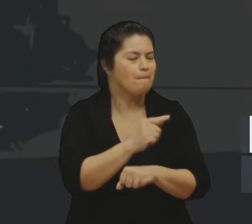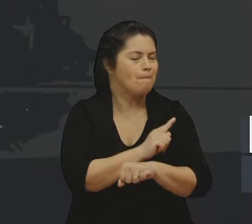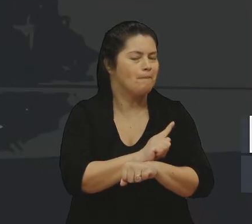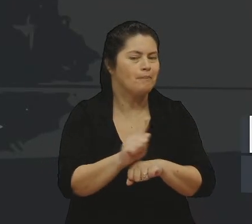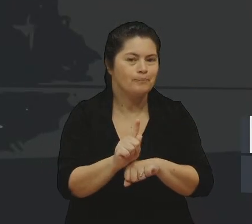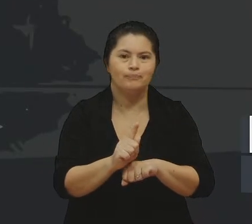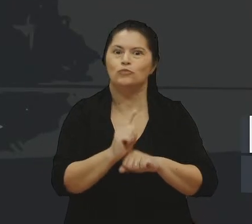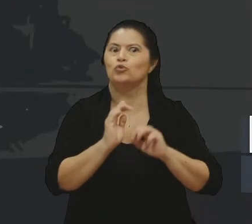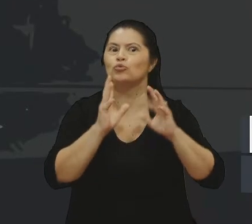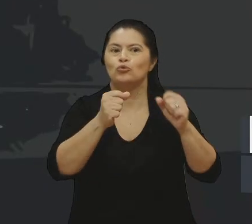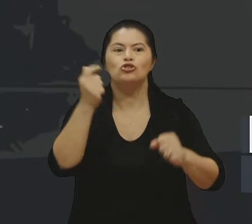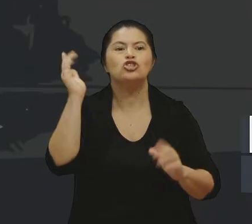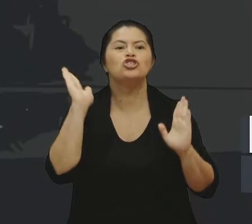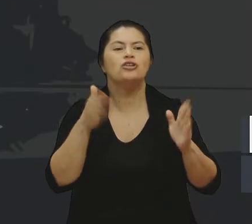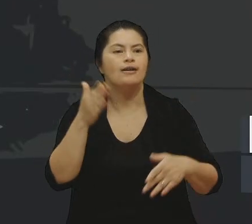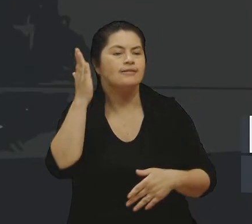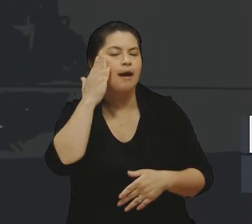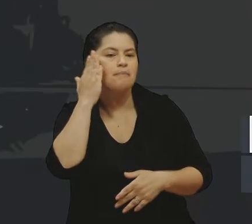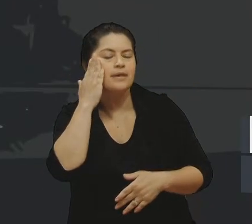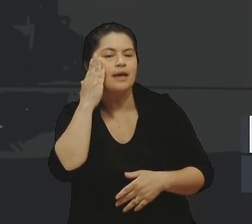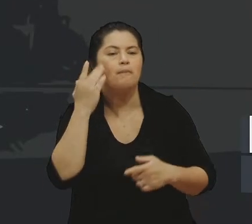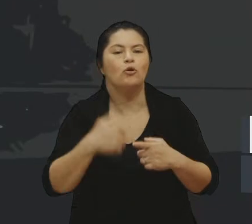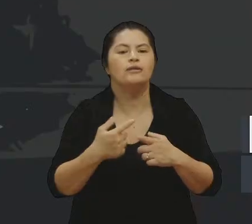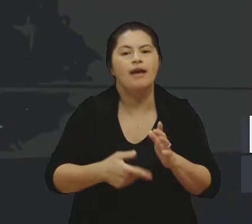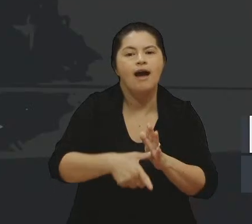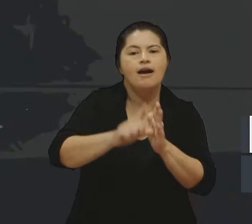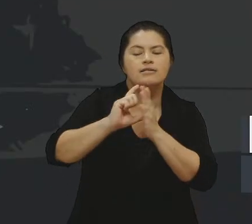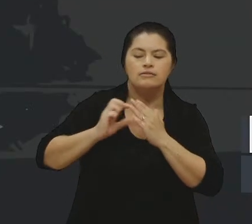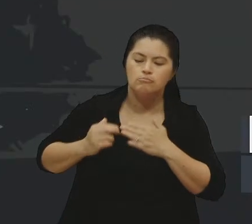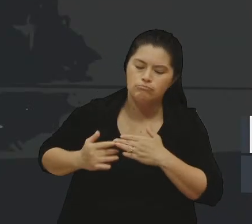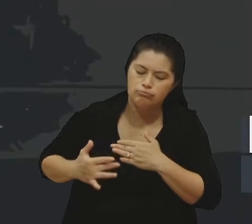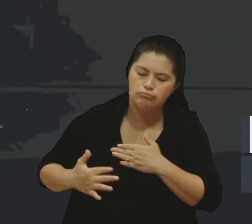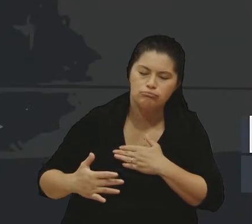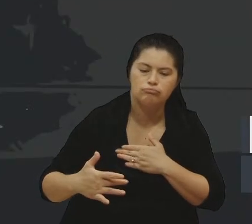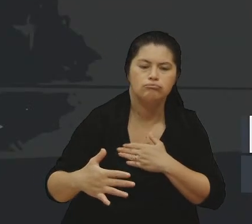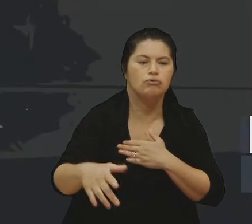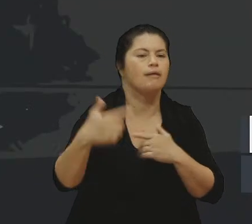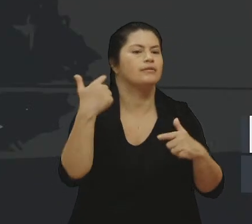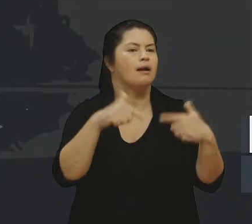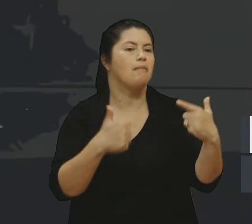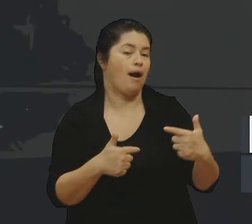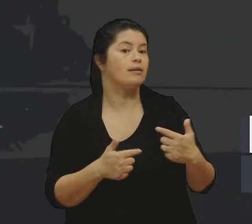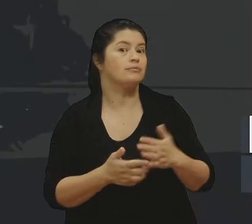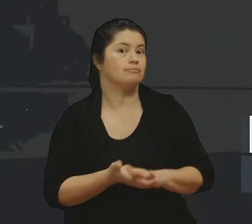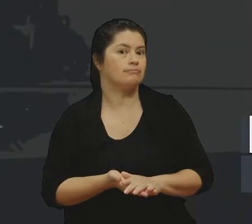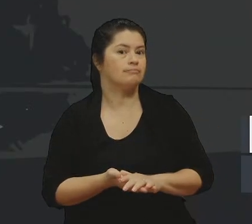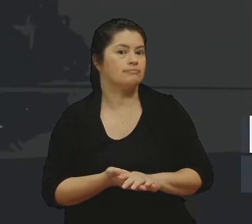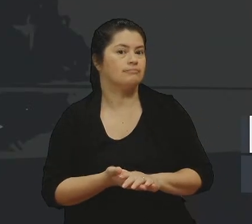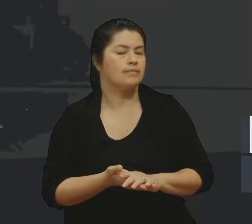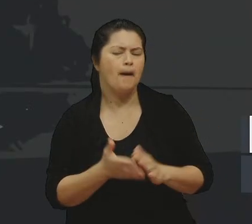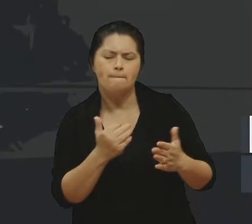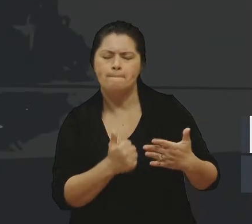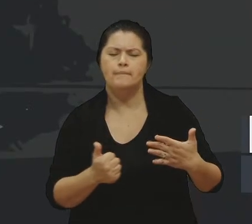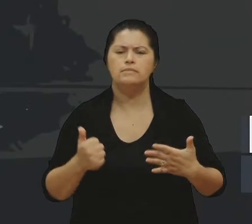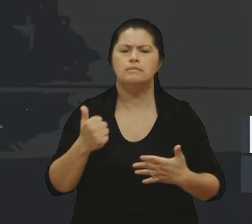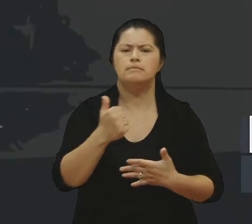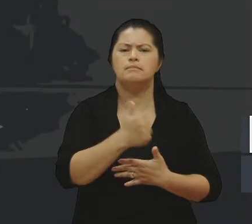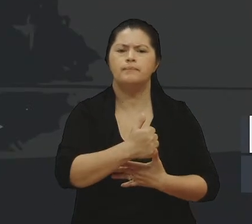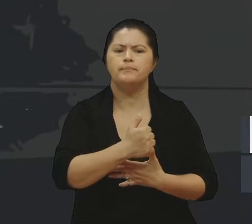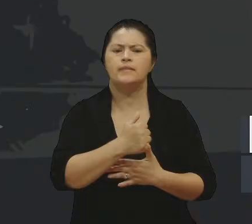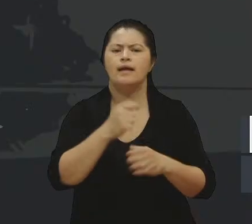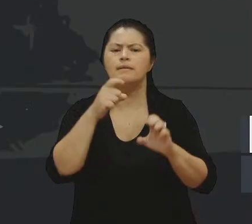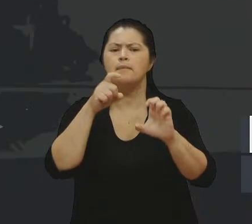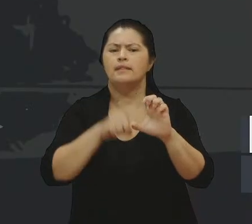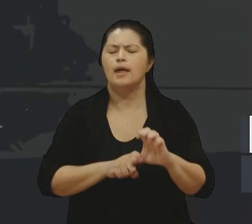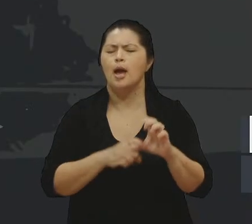noção de tudo, aquele tudo já me dava condições de caminhar em direção ao que eu precisava e, principalmente, gente, a depender muito pouco dos